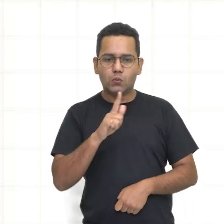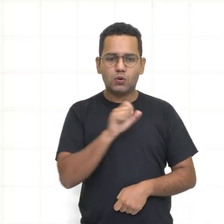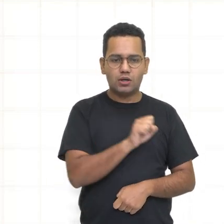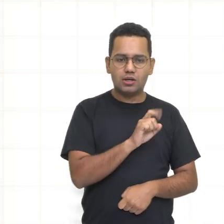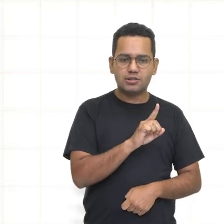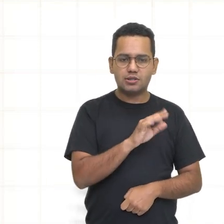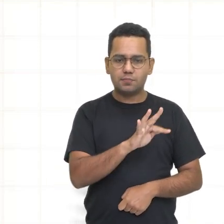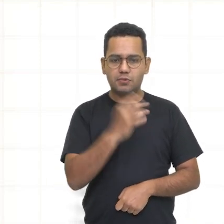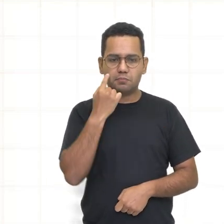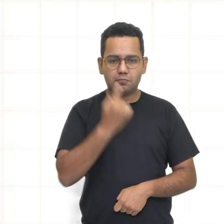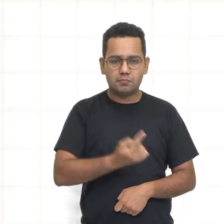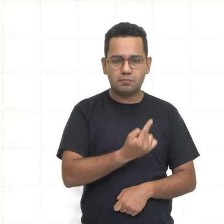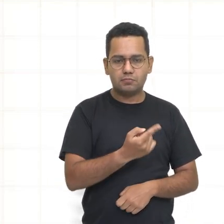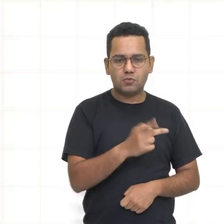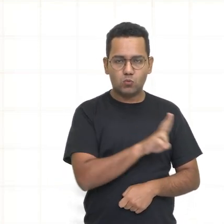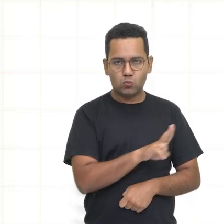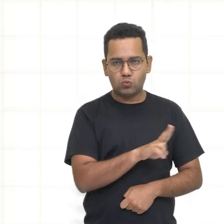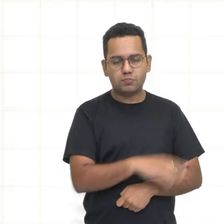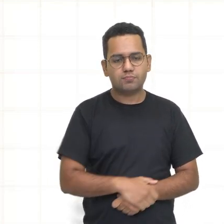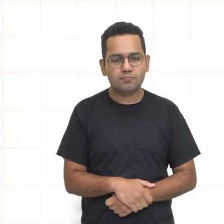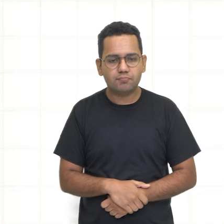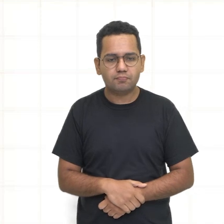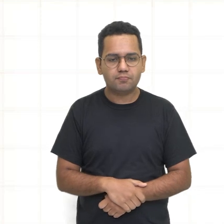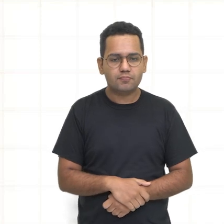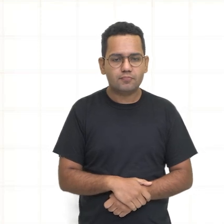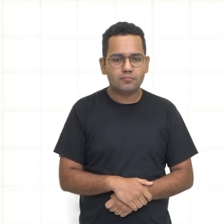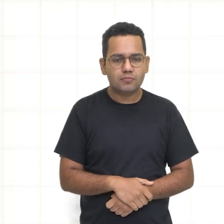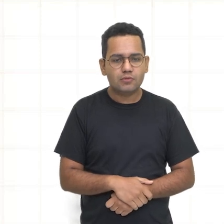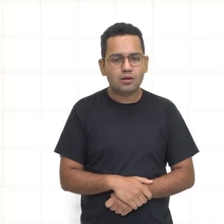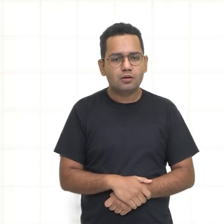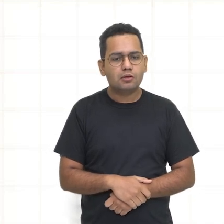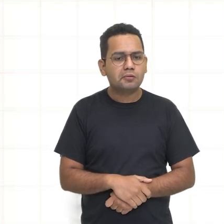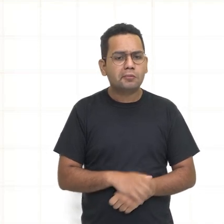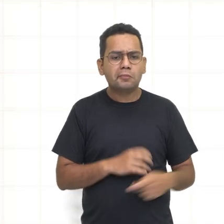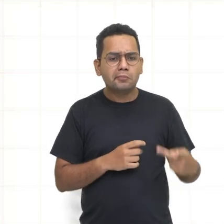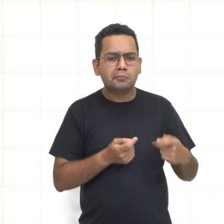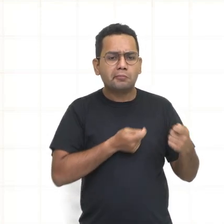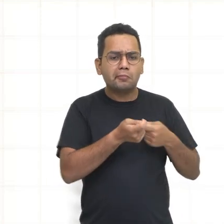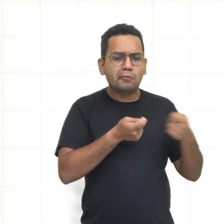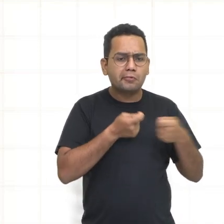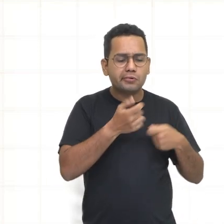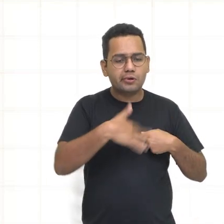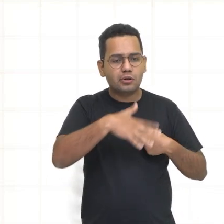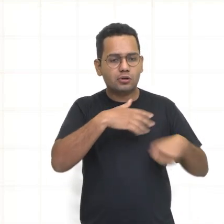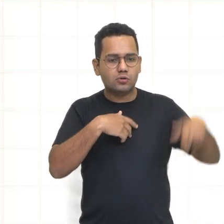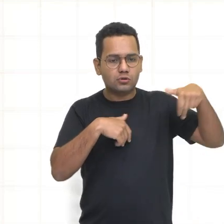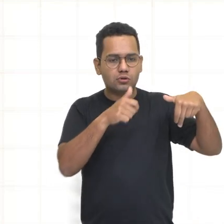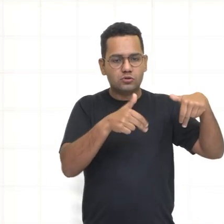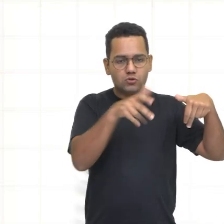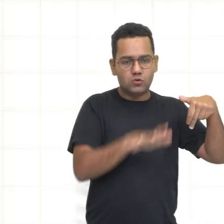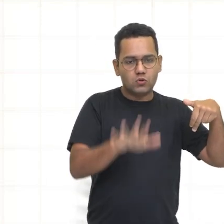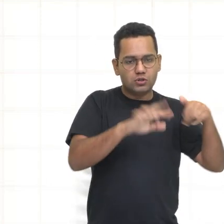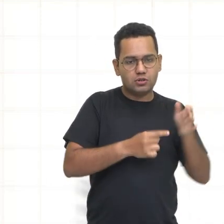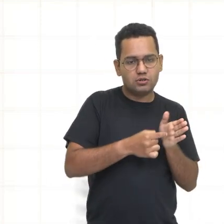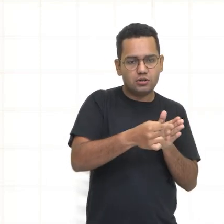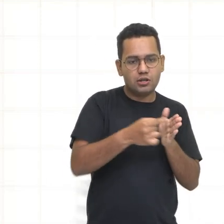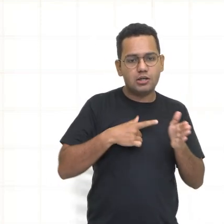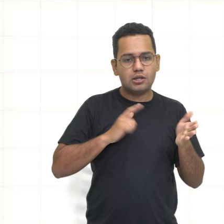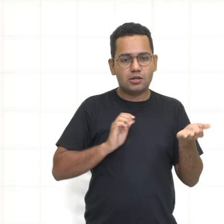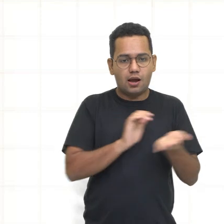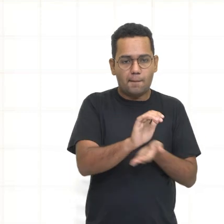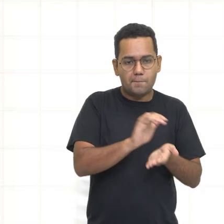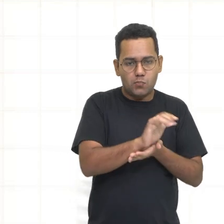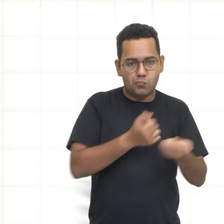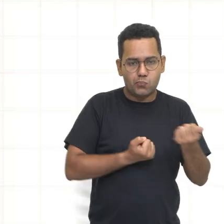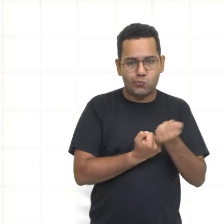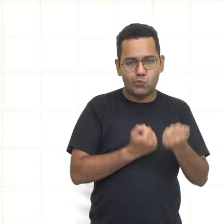e pelas Forças Democráticas Sírias, SDF, controlam áreas no norte e nordeste da Síria e têm